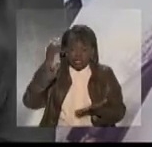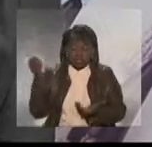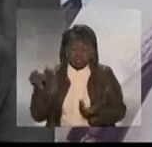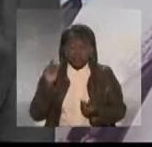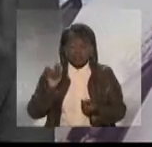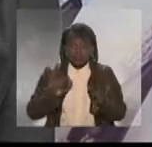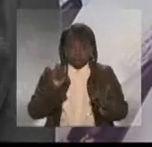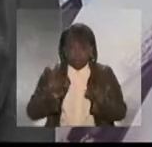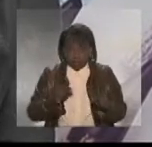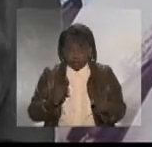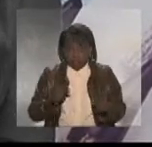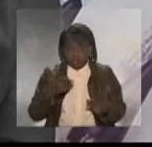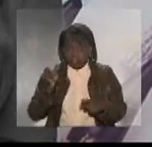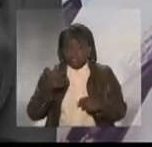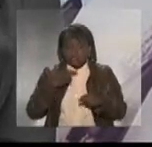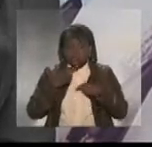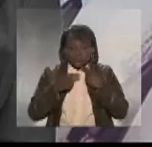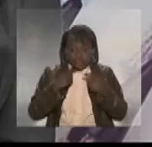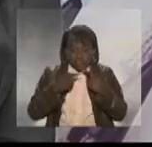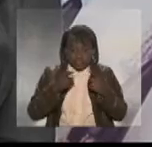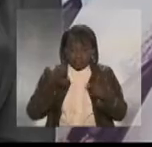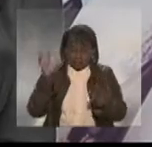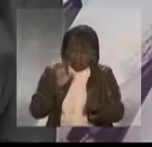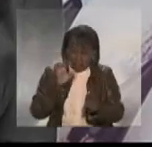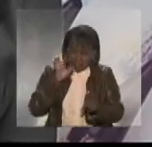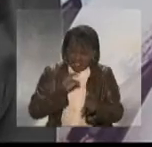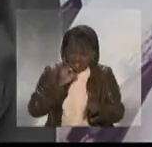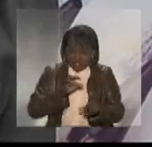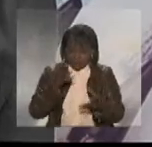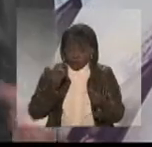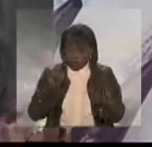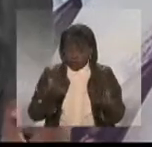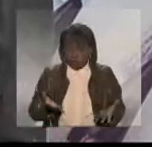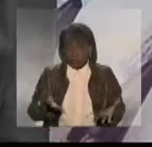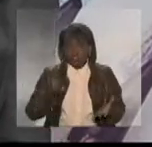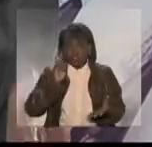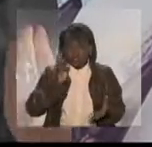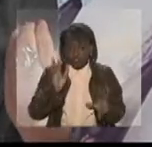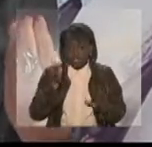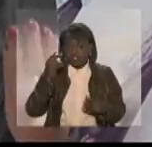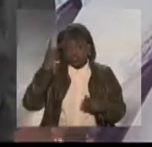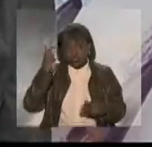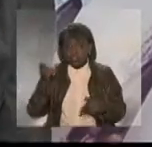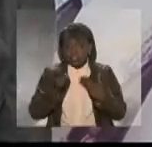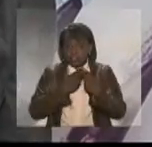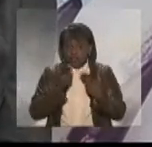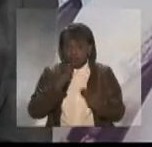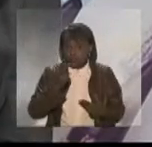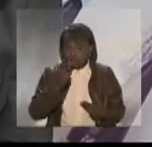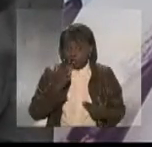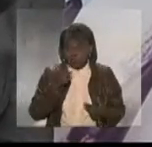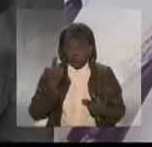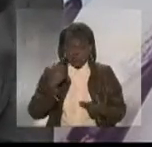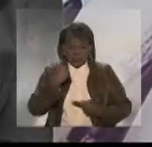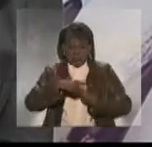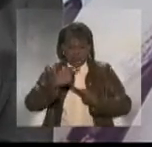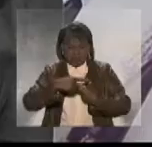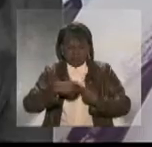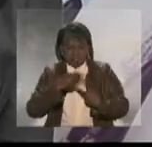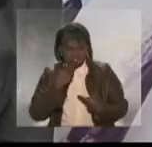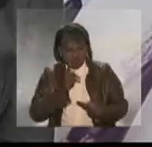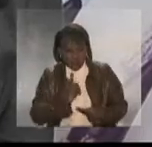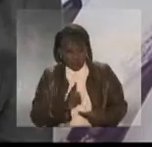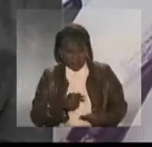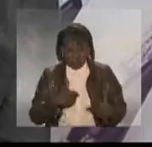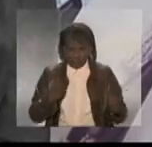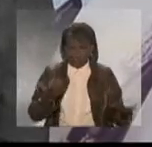dos adolescentes, né? As suas dúvidas, essa pressão que eles sofrem. A gente já viu isso com cigarro. Ah, você é o único careta aqui